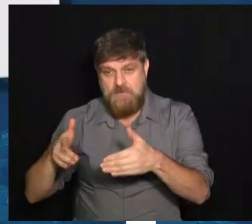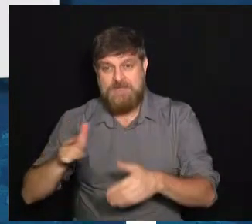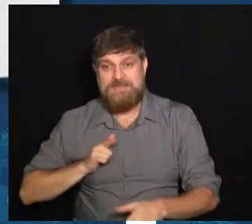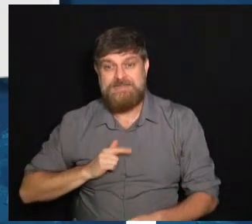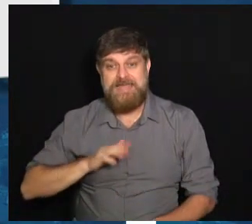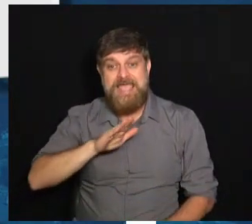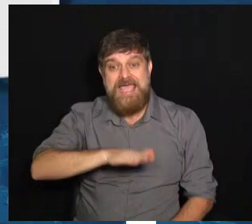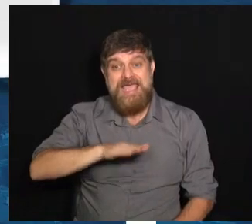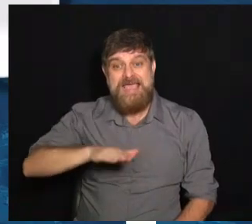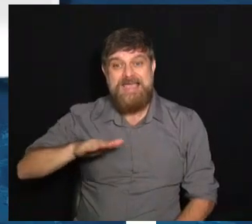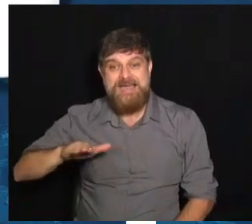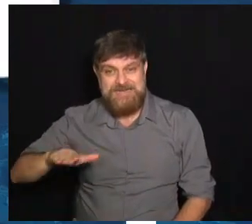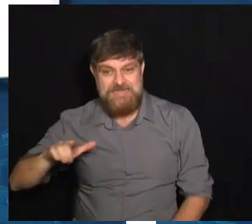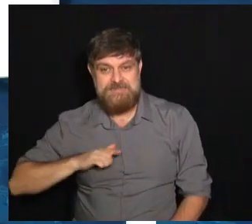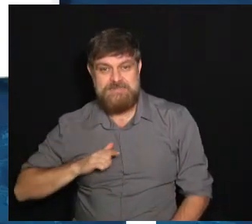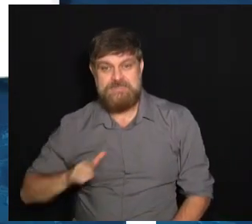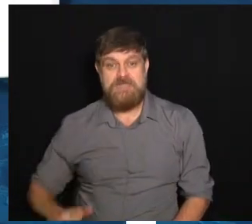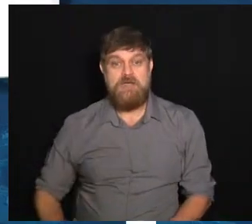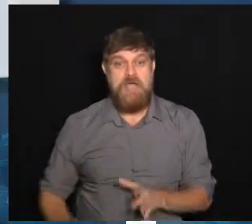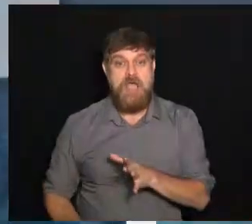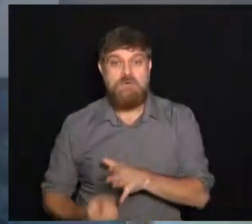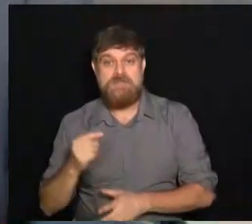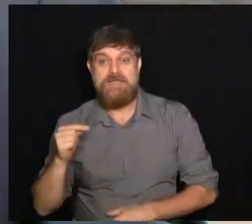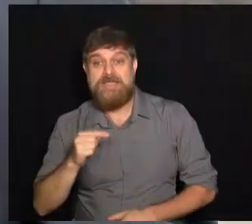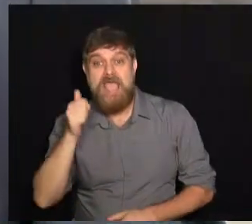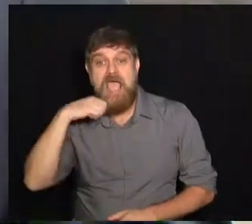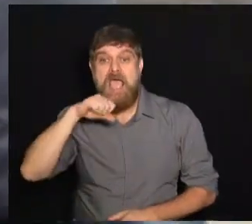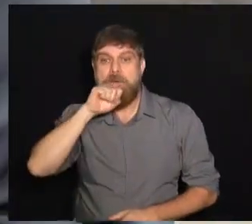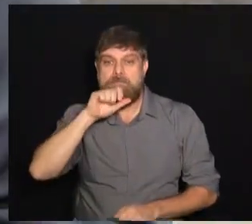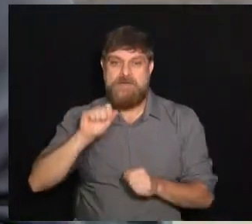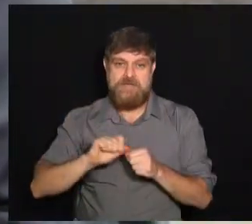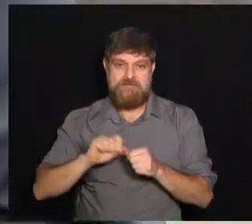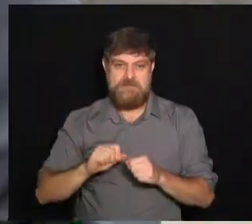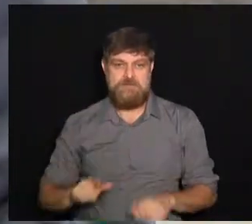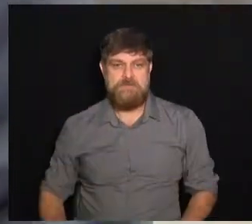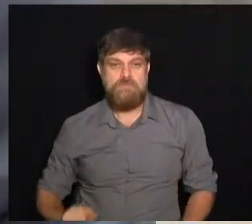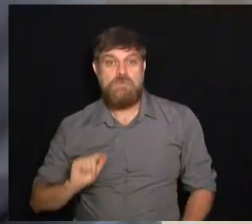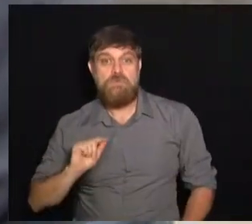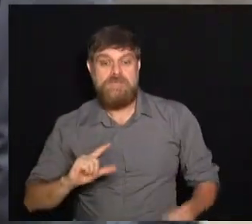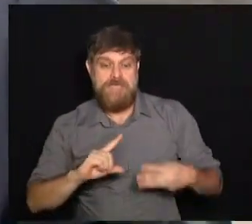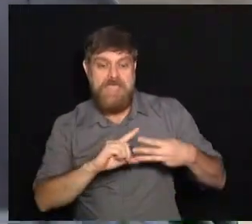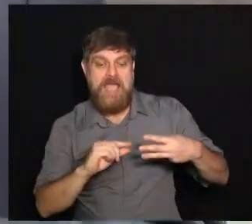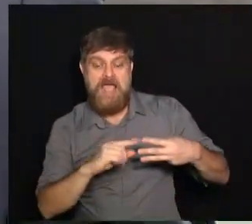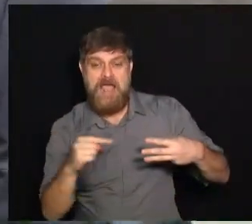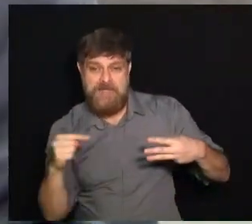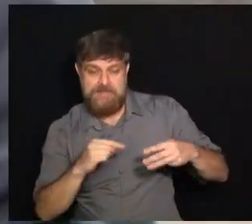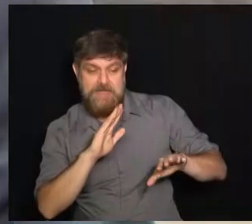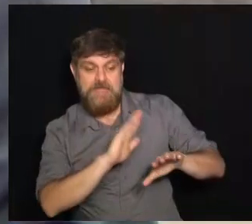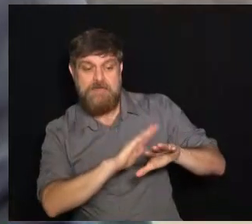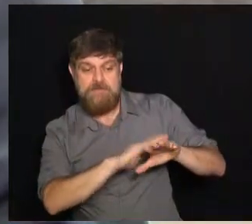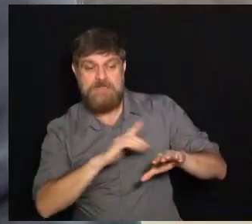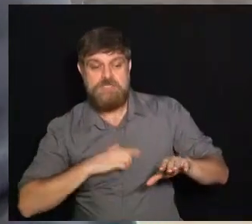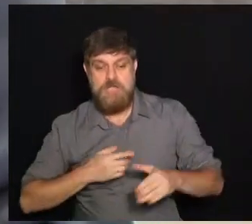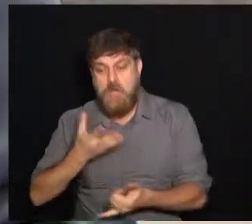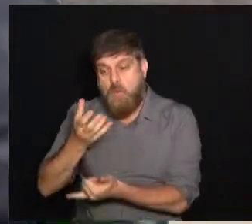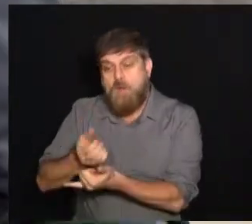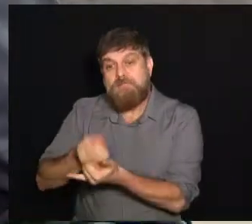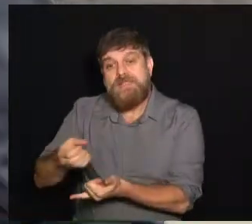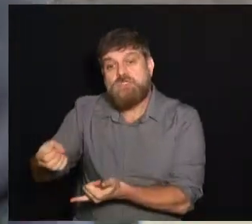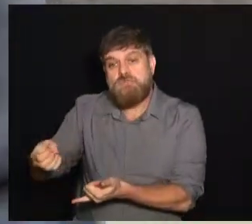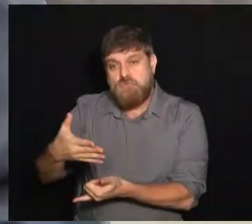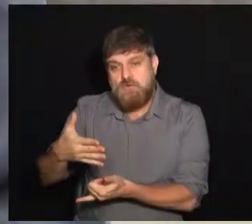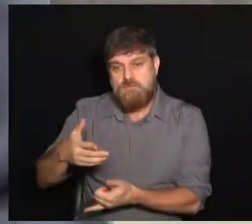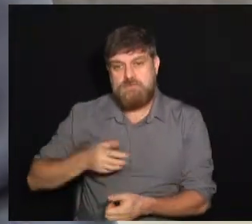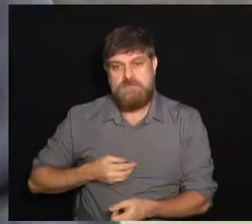de crianças e que o serviço é realizado por mães. O que está sendo feito pela INDEC com esse novo aplicativo,